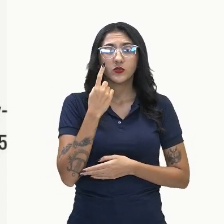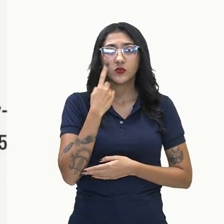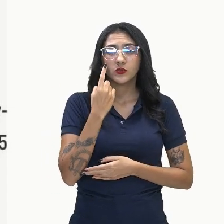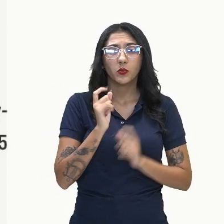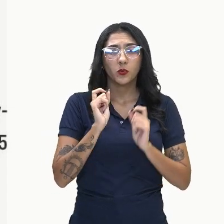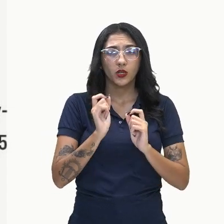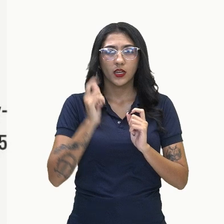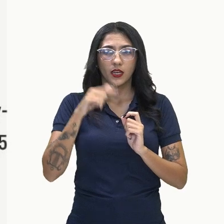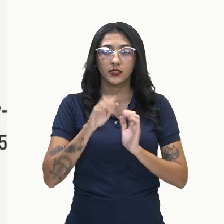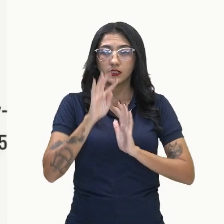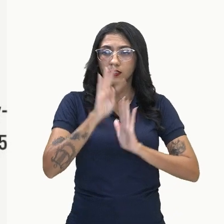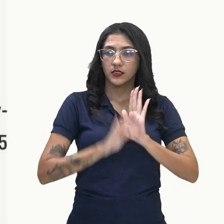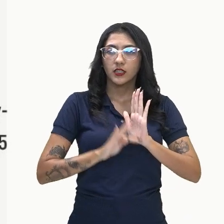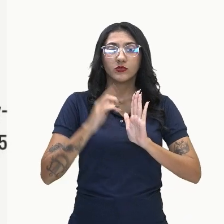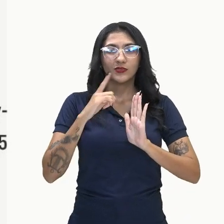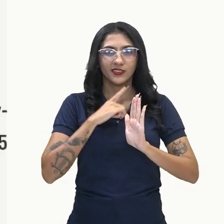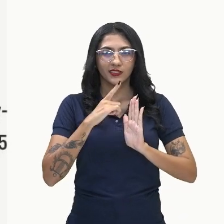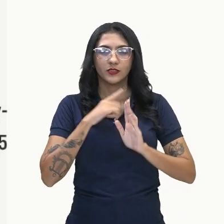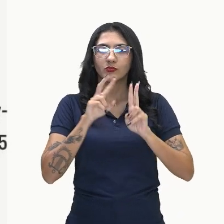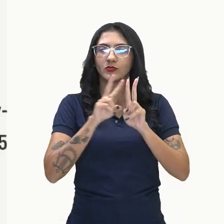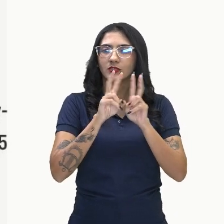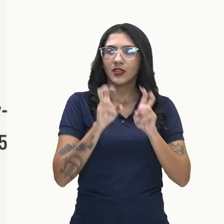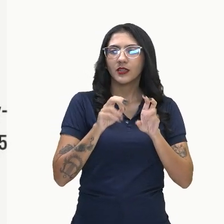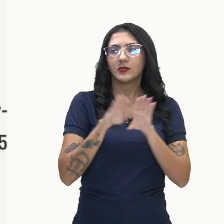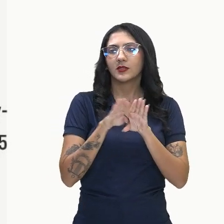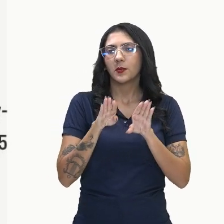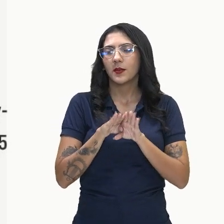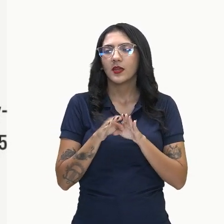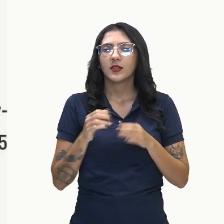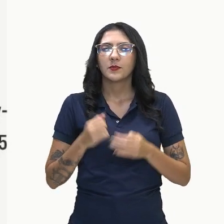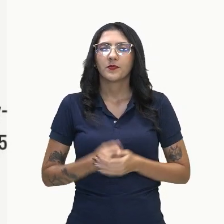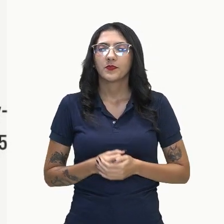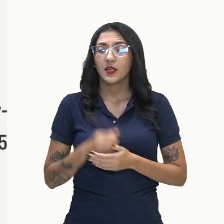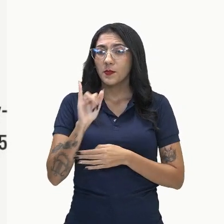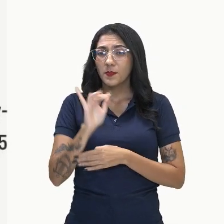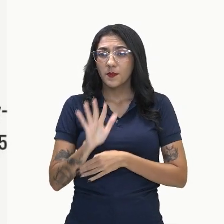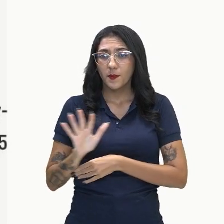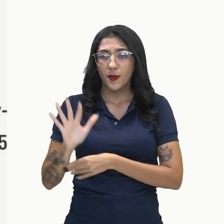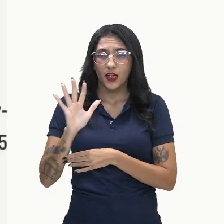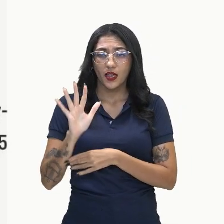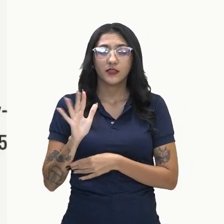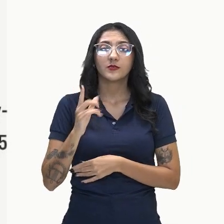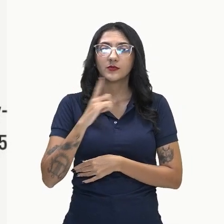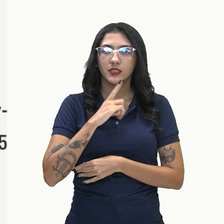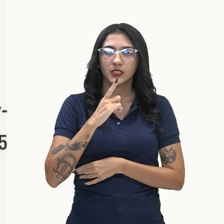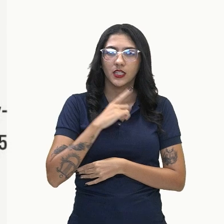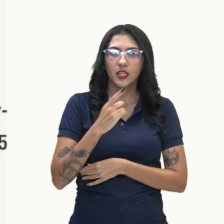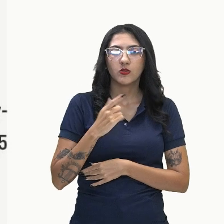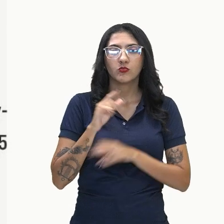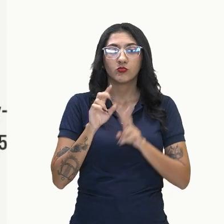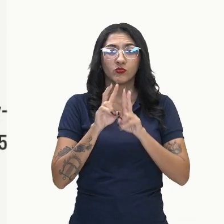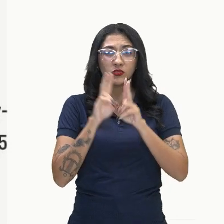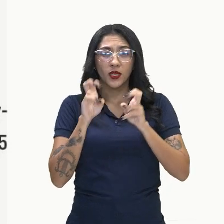o título, tem a imagem, tem subtítulos,